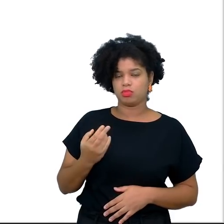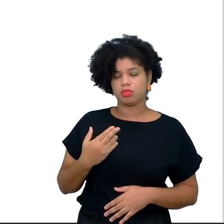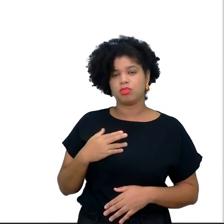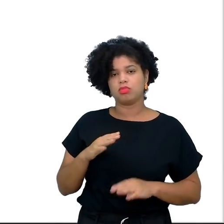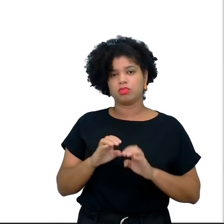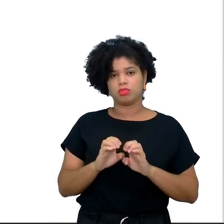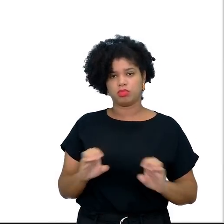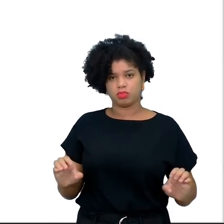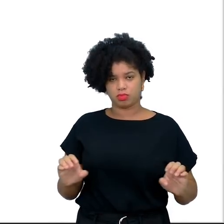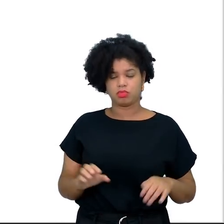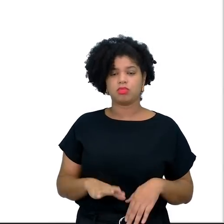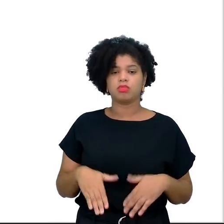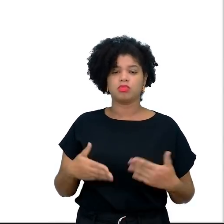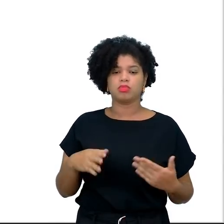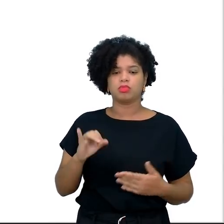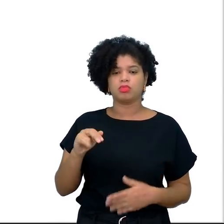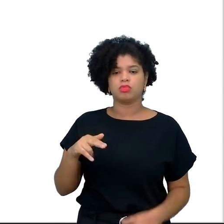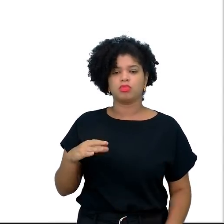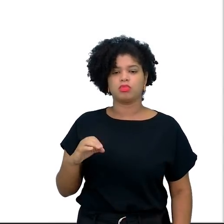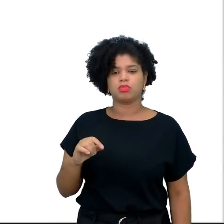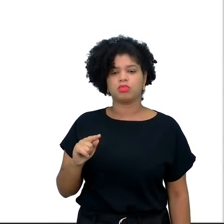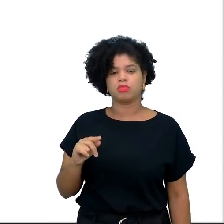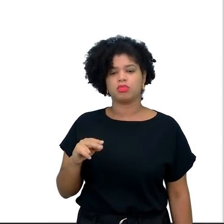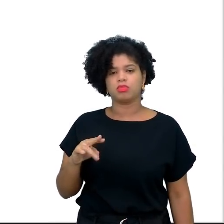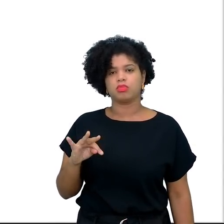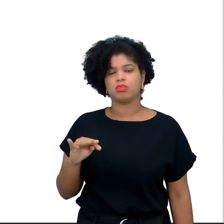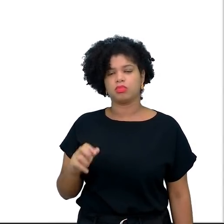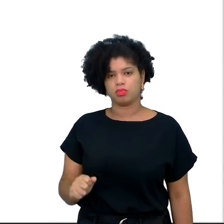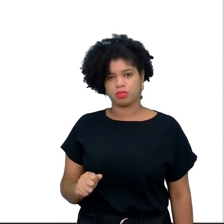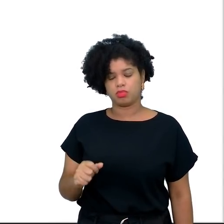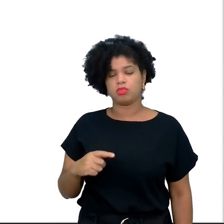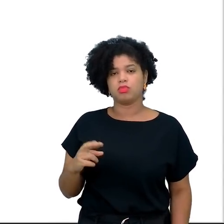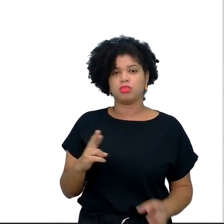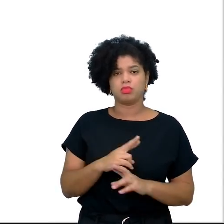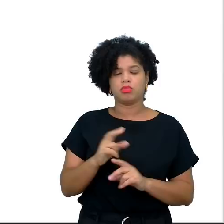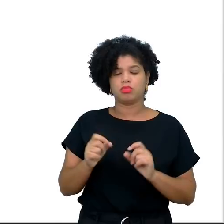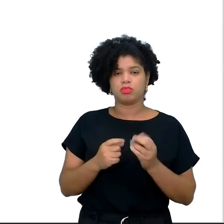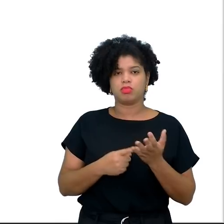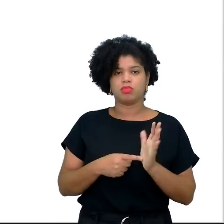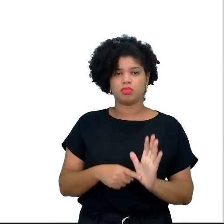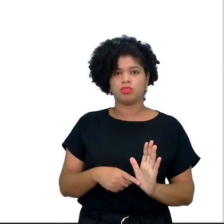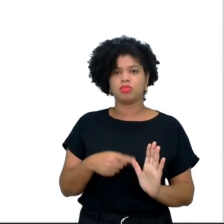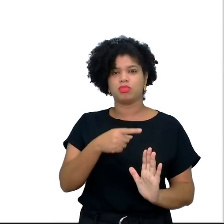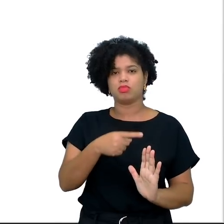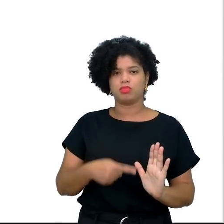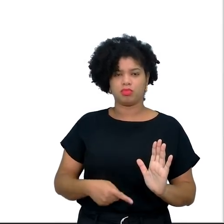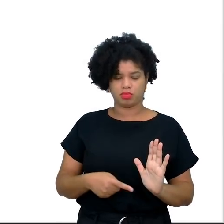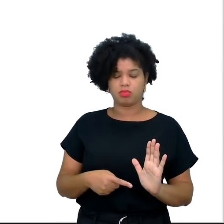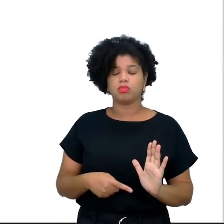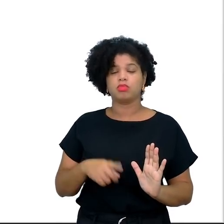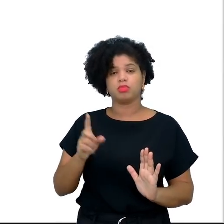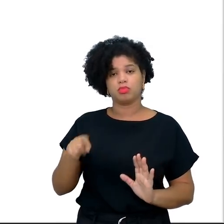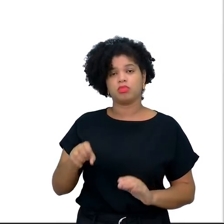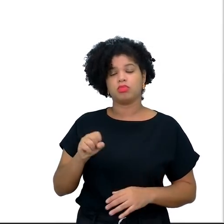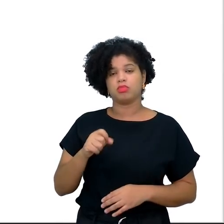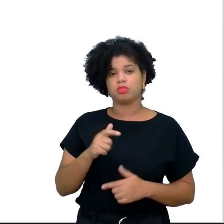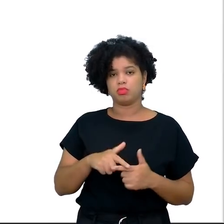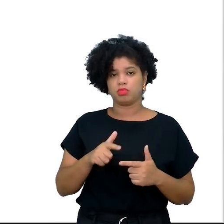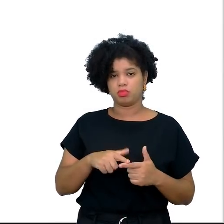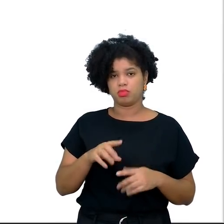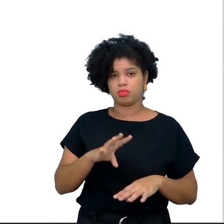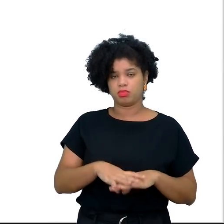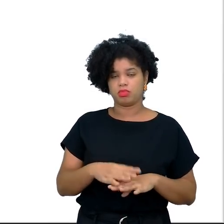A incógnita, portanto, ela está delineada a partir da pergunta apresentada pelo problema, então é no problema que a gente